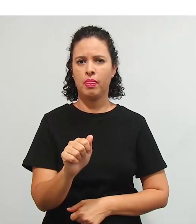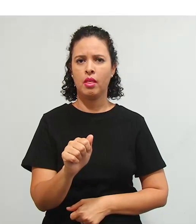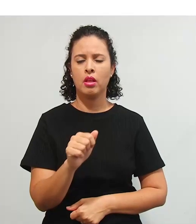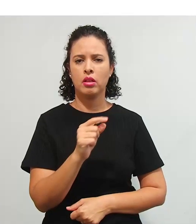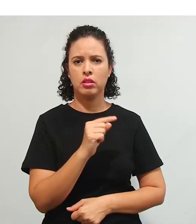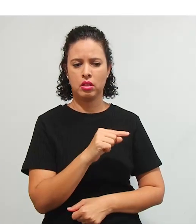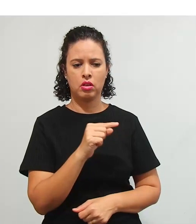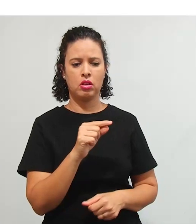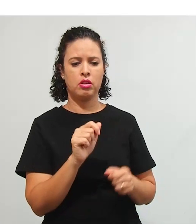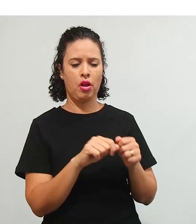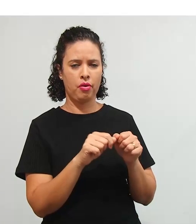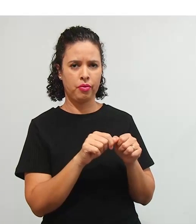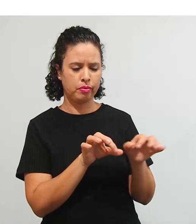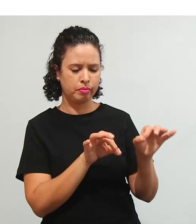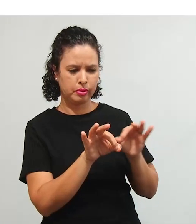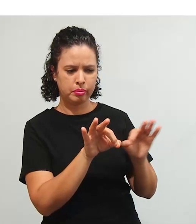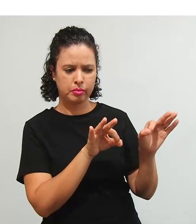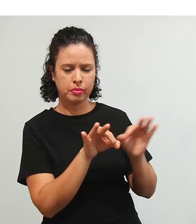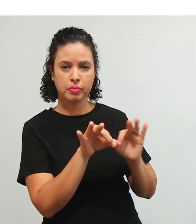que faz